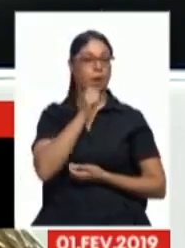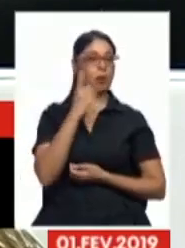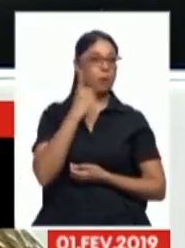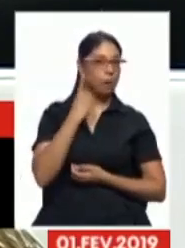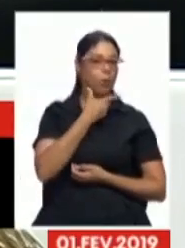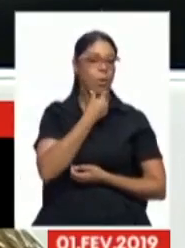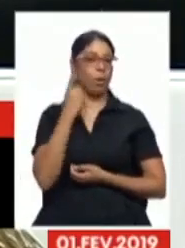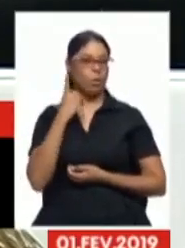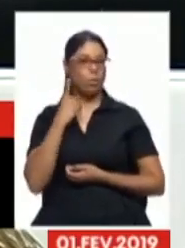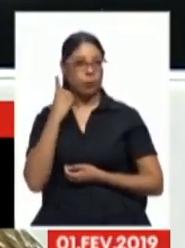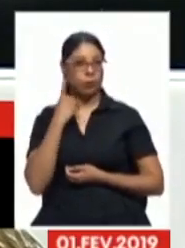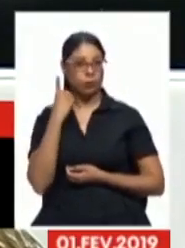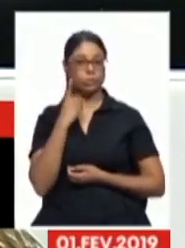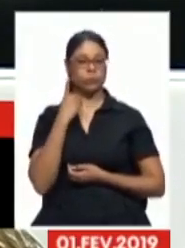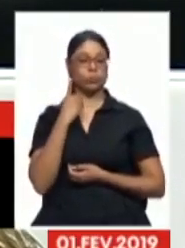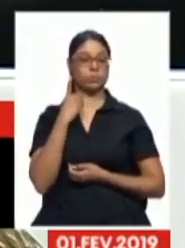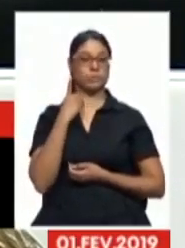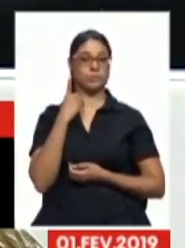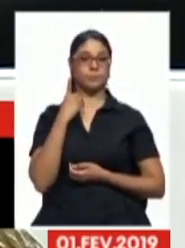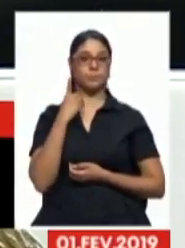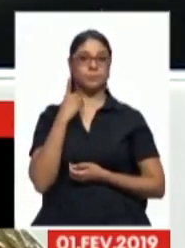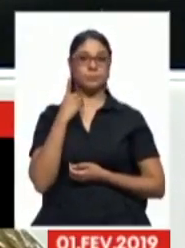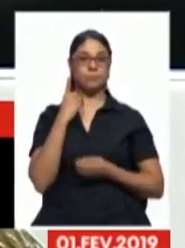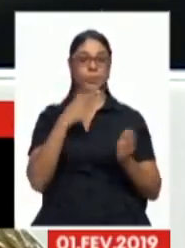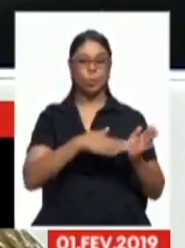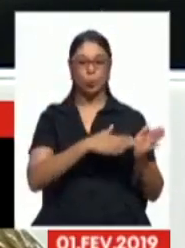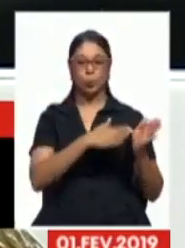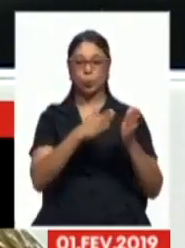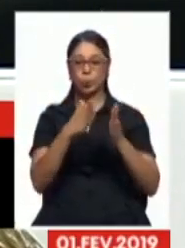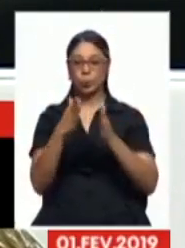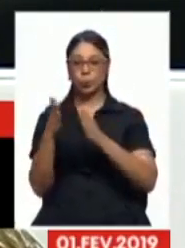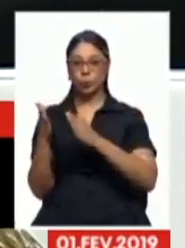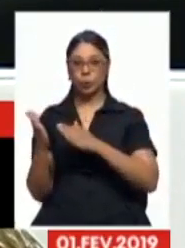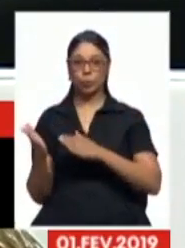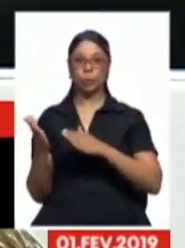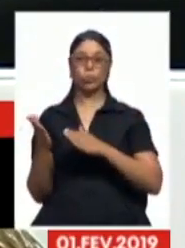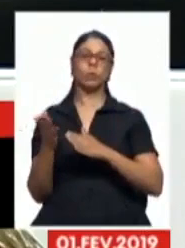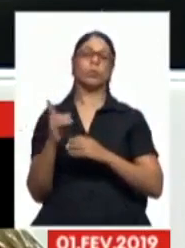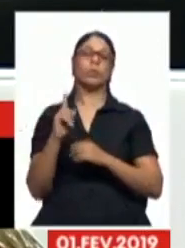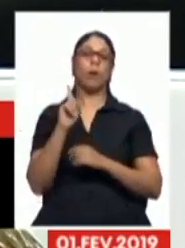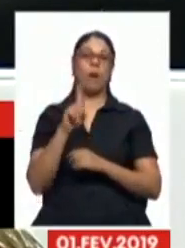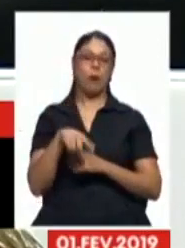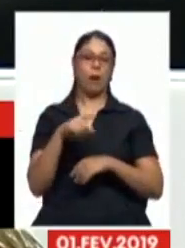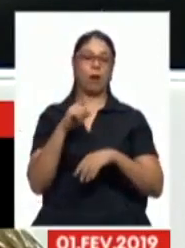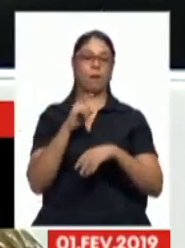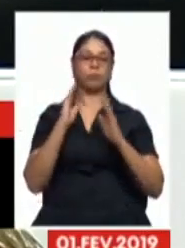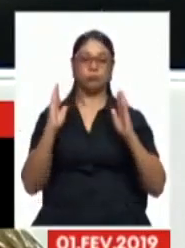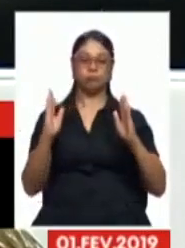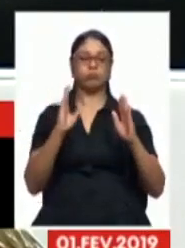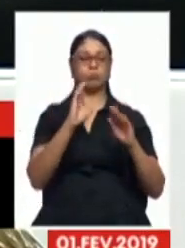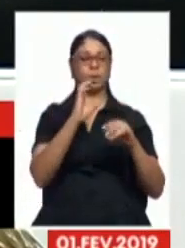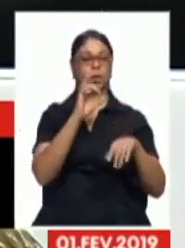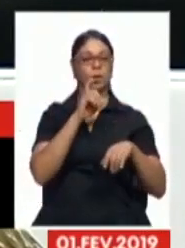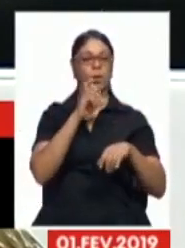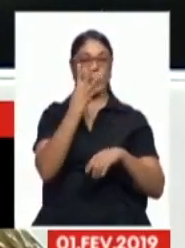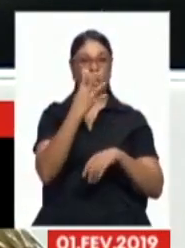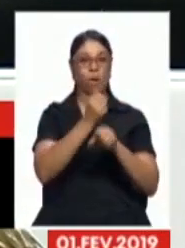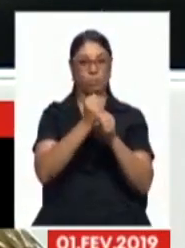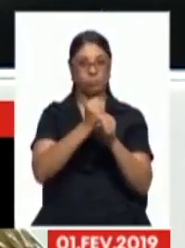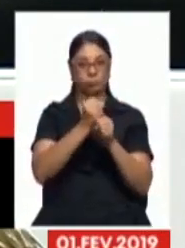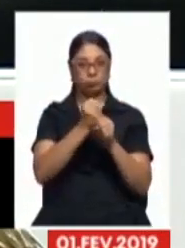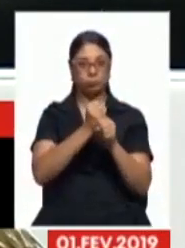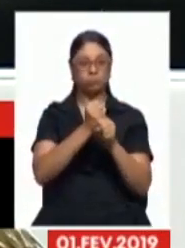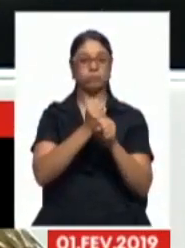deputados disporão, ao longo dos próximos 4 anos desta nova legislatura,